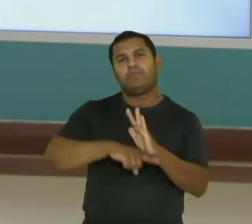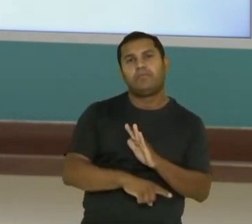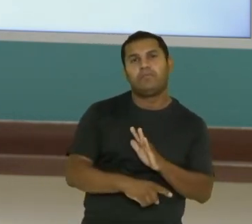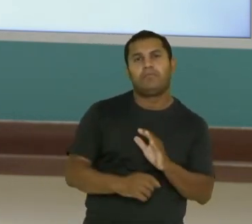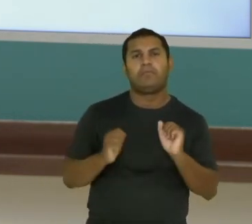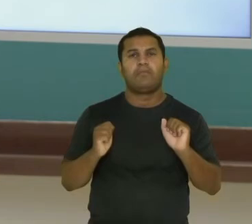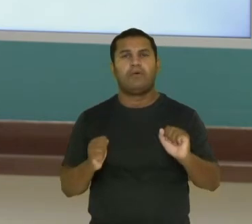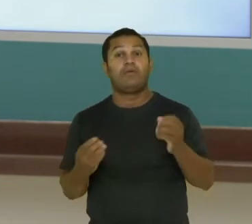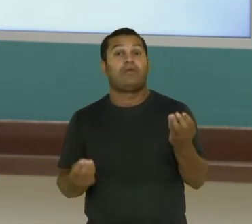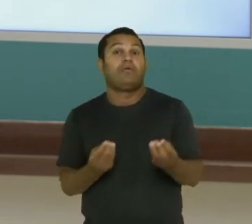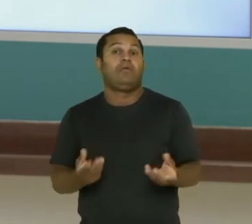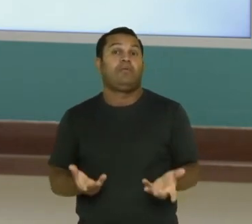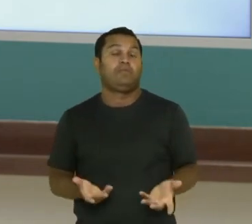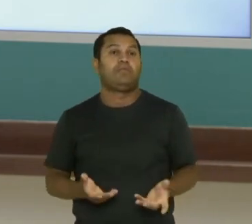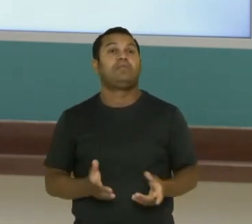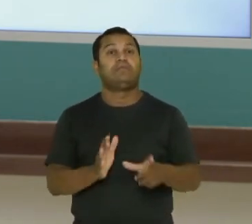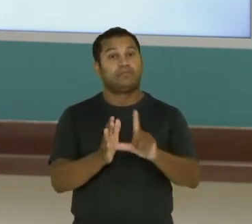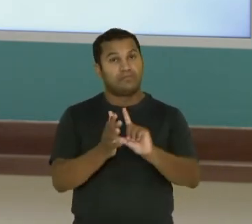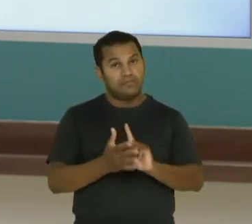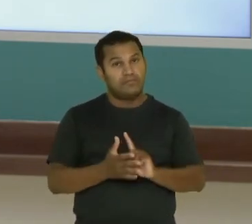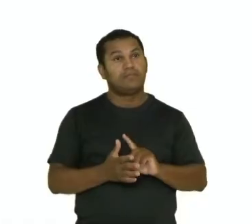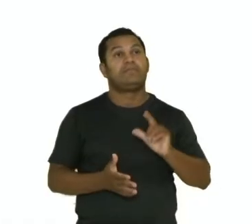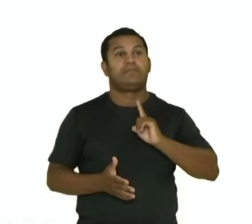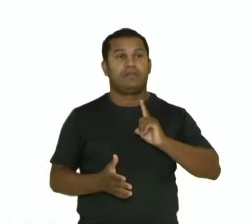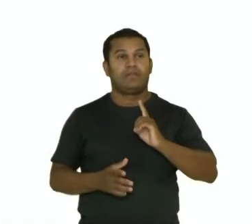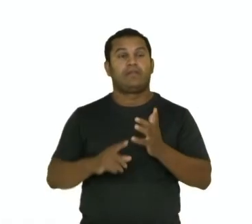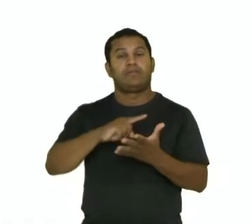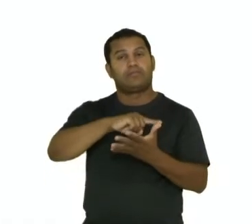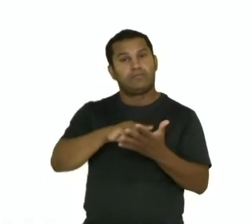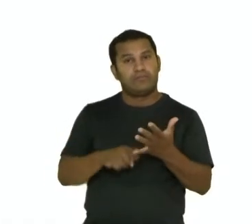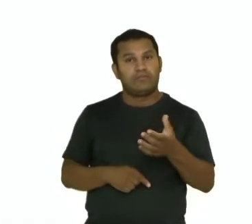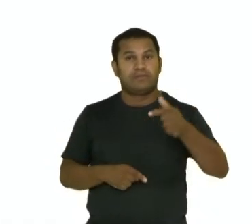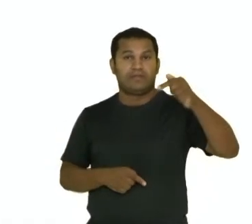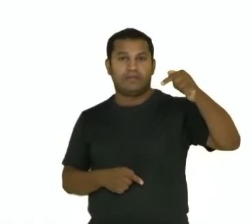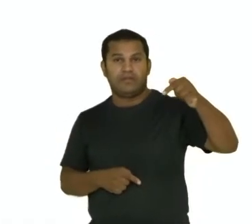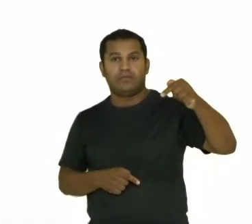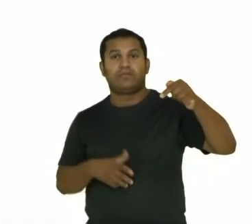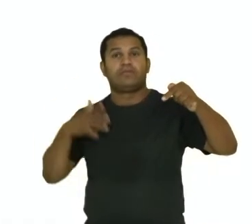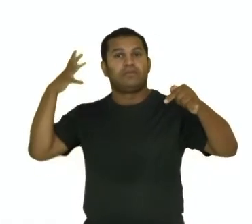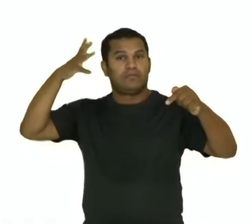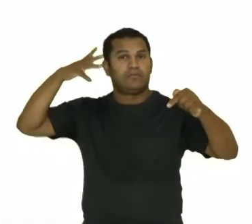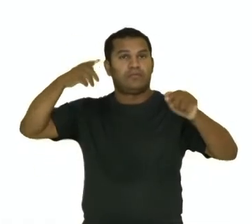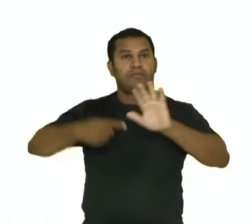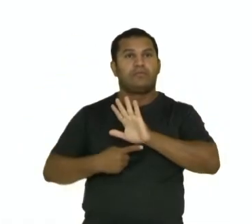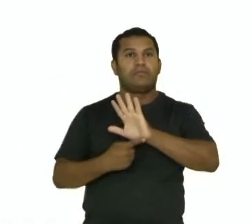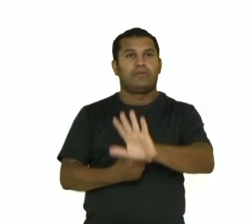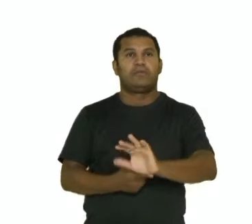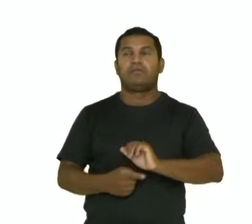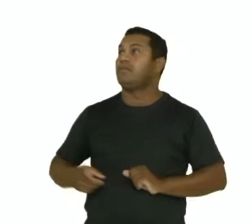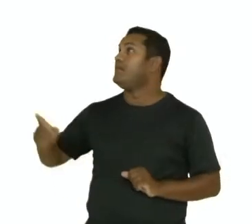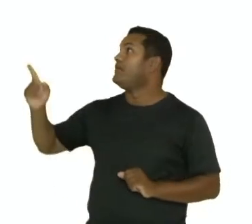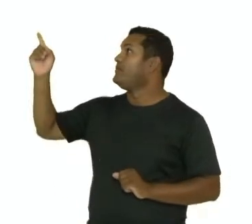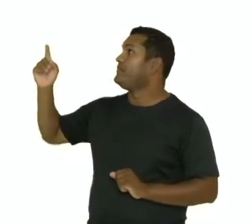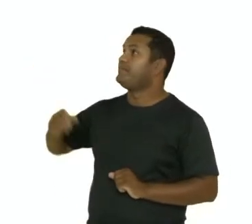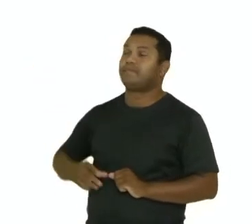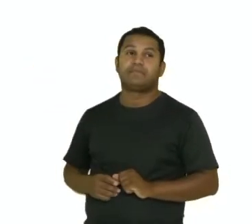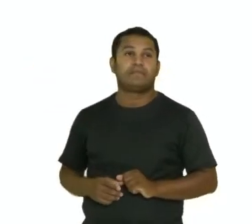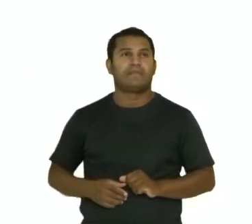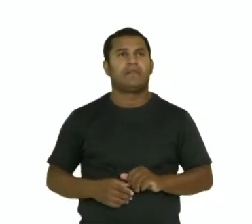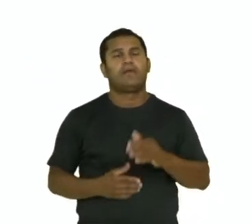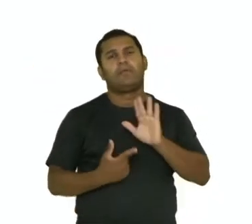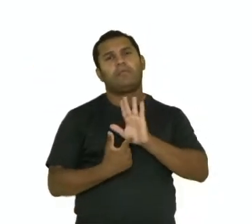para a organização de um bom discurso. Como, por exemplo, mostrar um exemplo interessante sobre o tema que você está